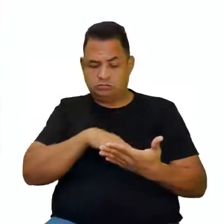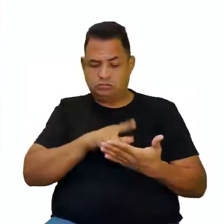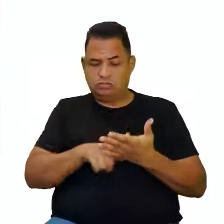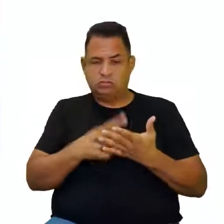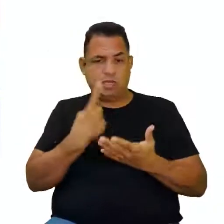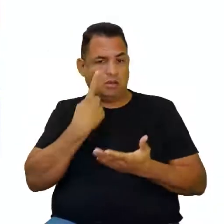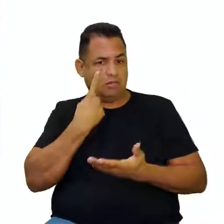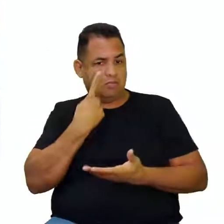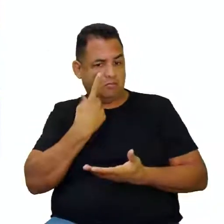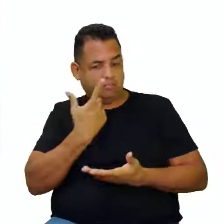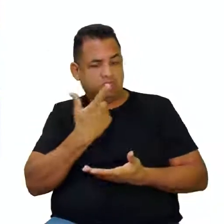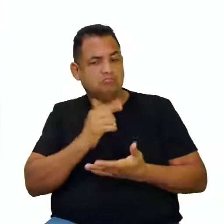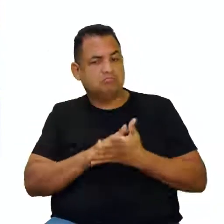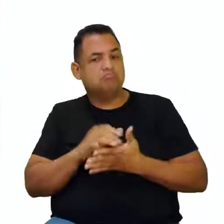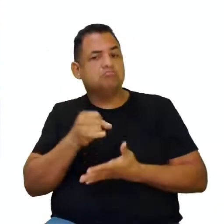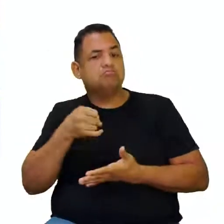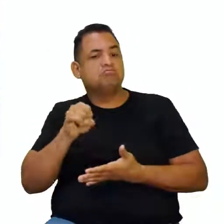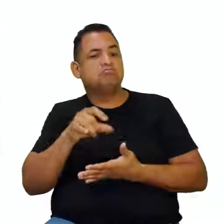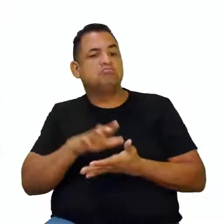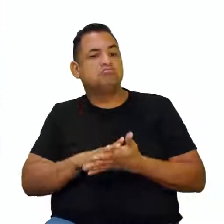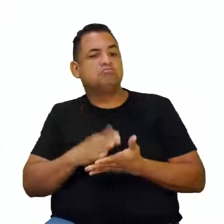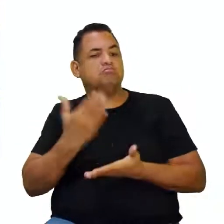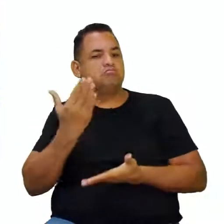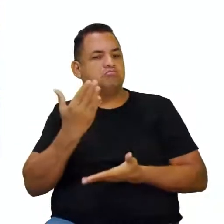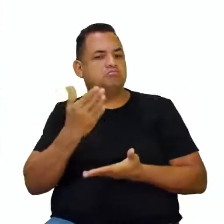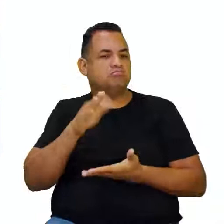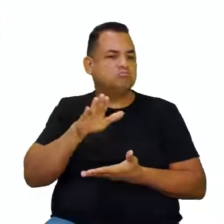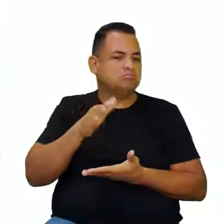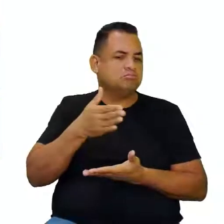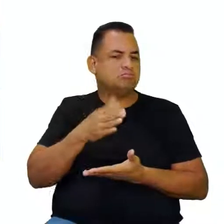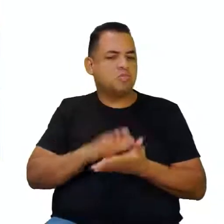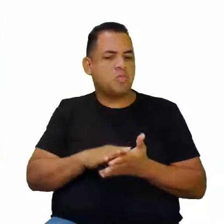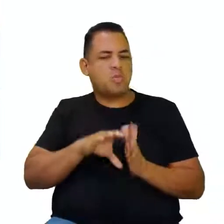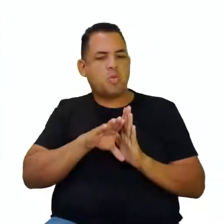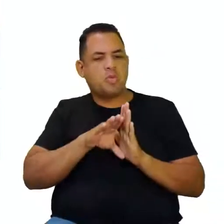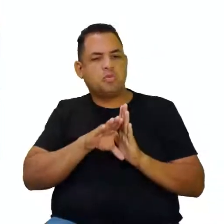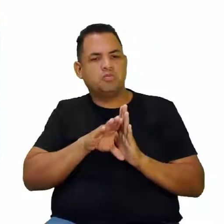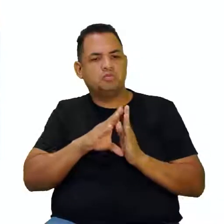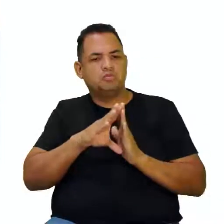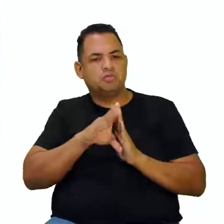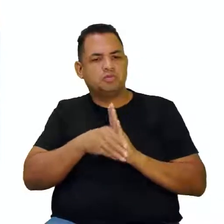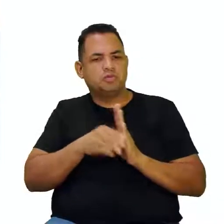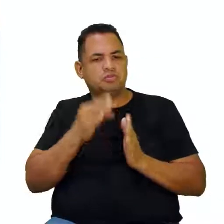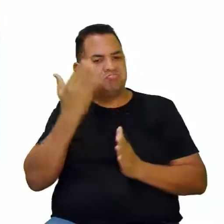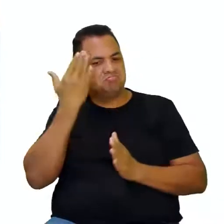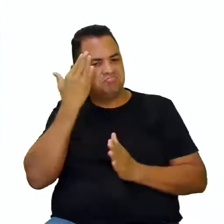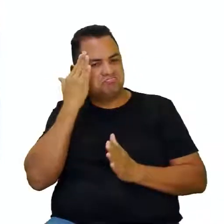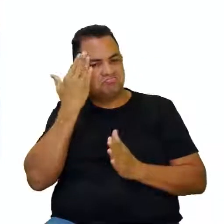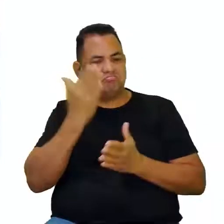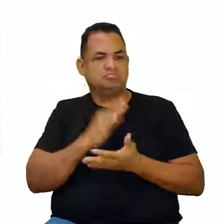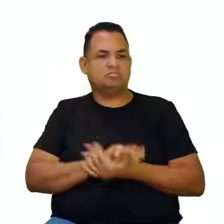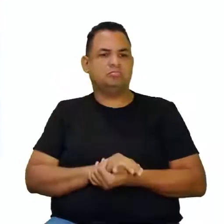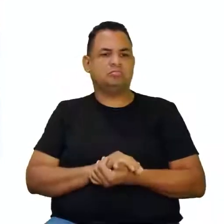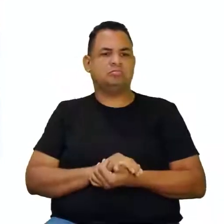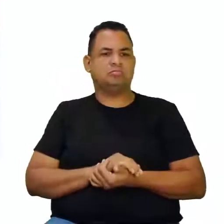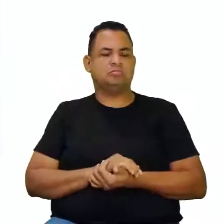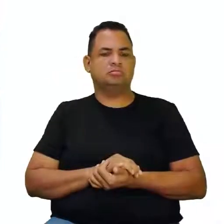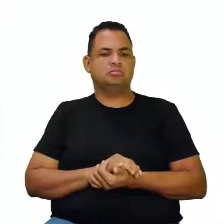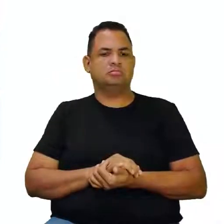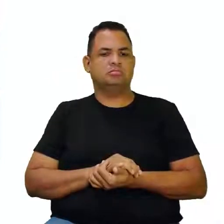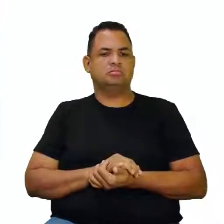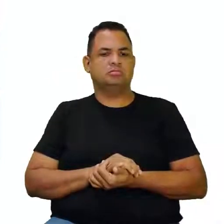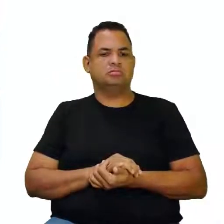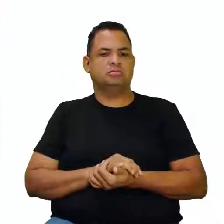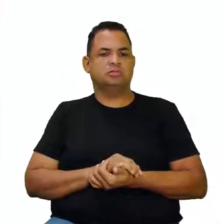para verificar se você tem um conceito mal compreendido. E aqui, se você tiver esse conceito mal compreendido,